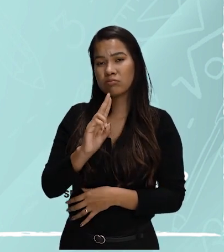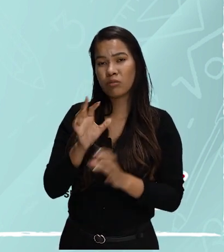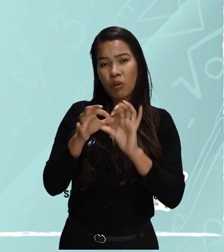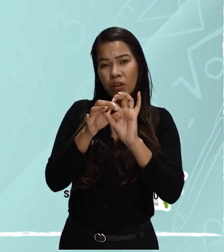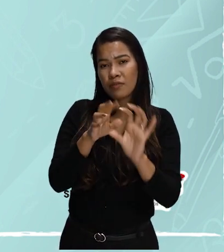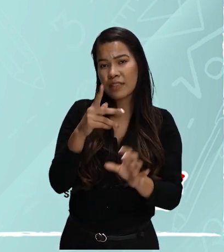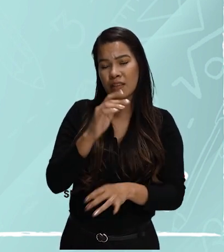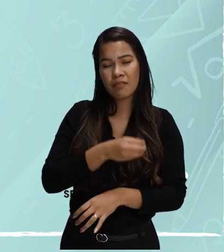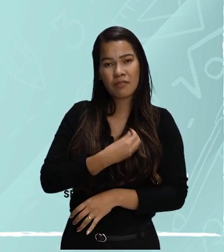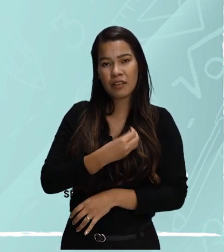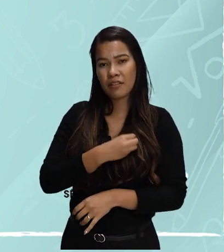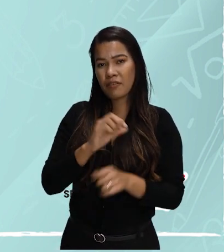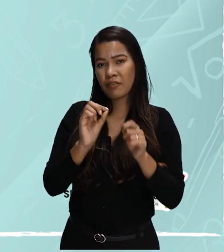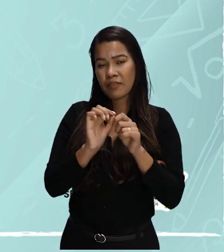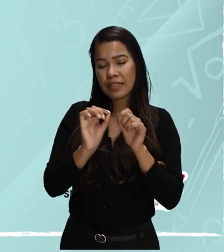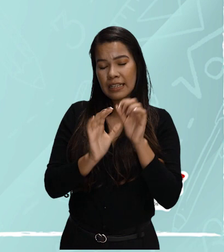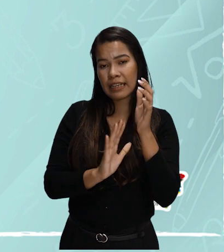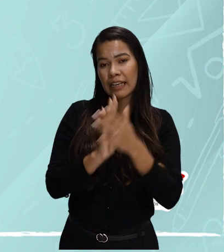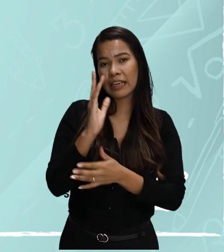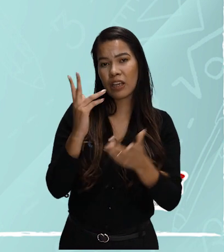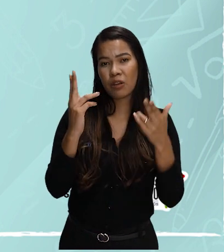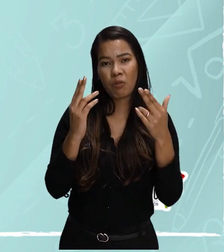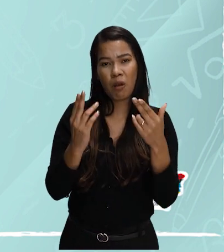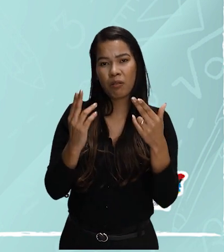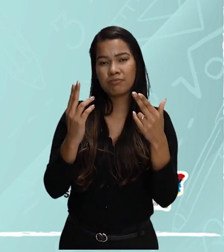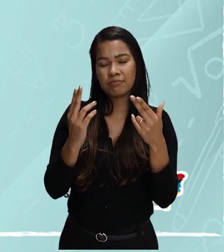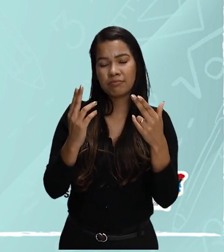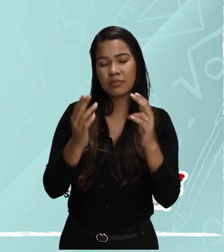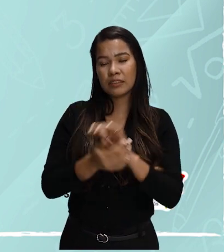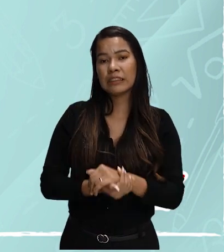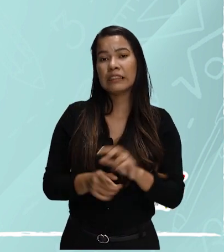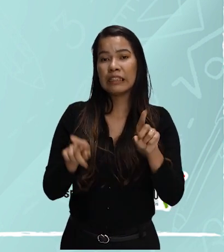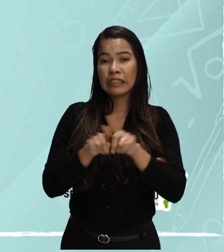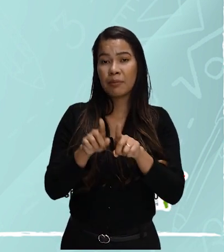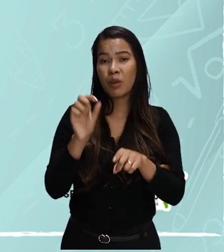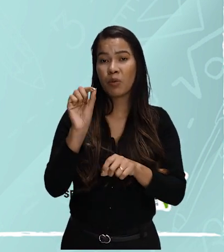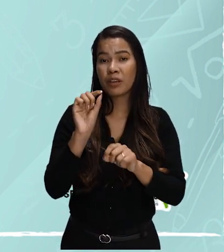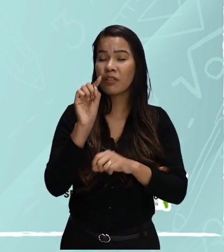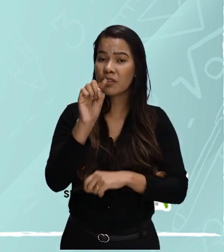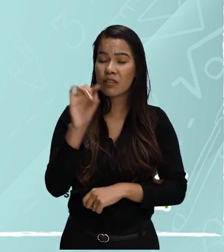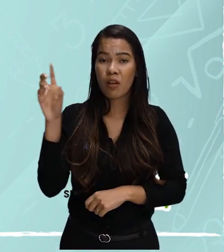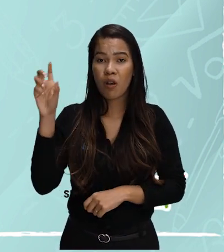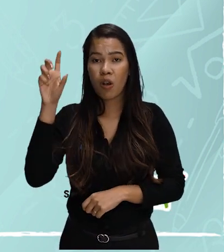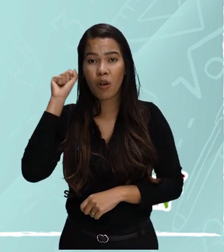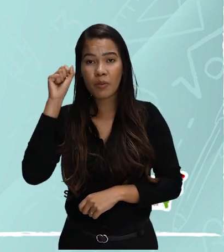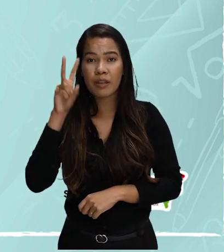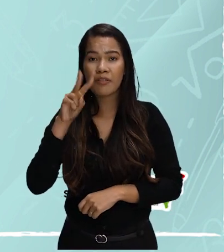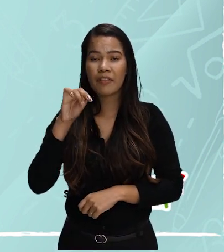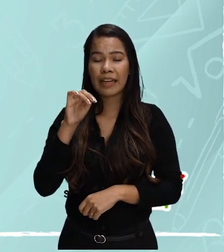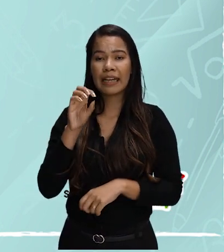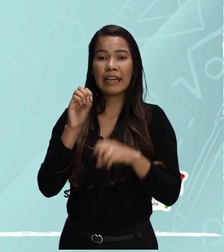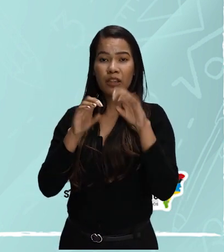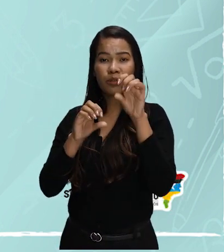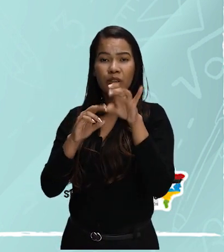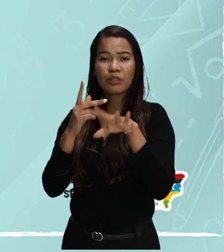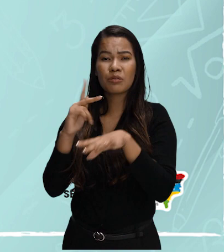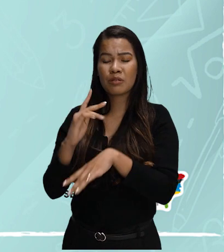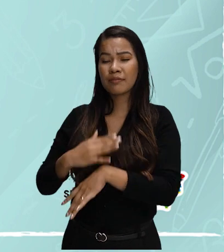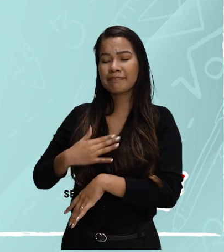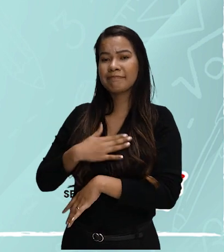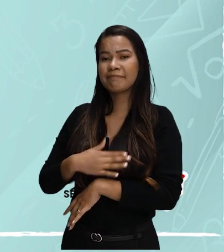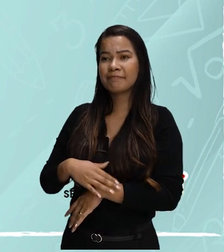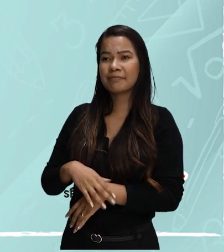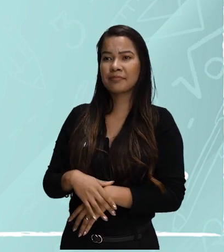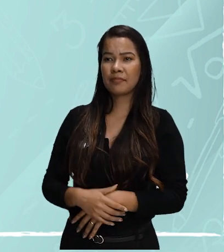você produza de acordo com aquela época, e também aquilo que você ouve, você vai educando o seu gosto de acordo com aquelas pessoas que te rodeiam, né? Meu pai gostava